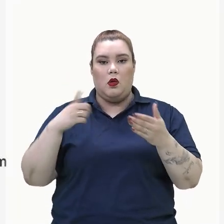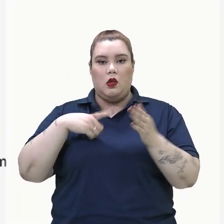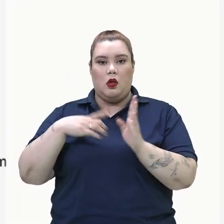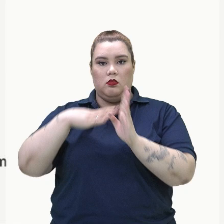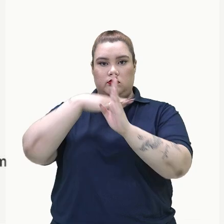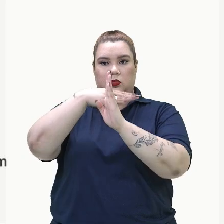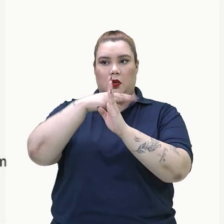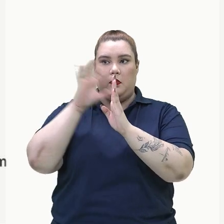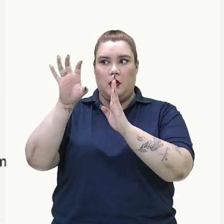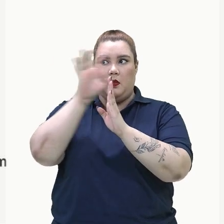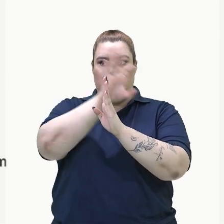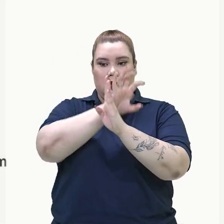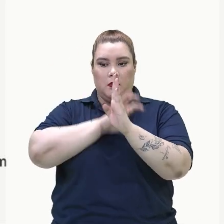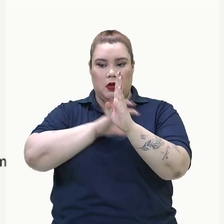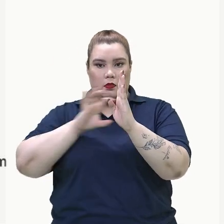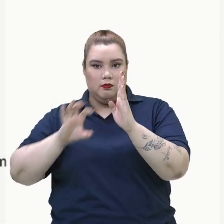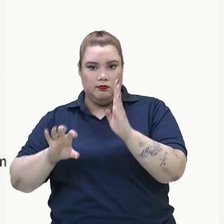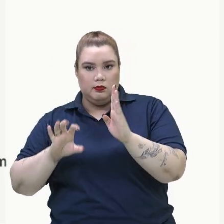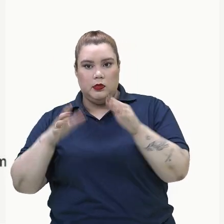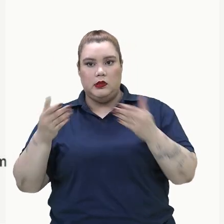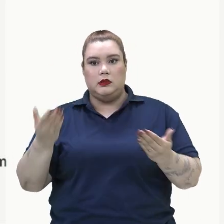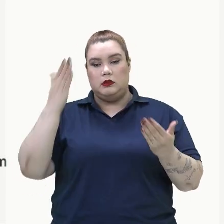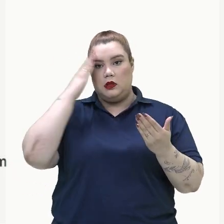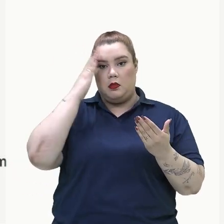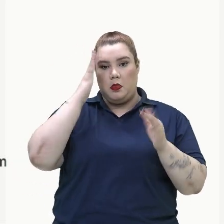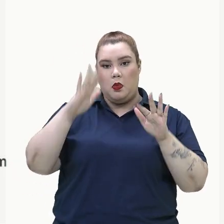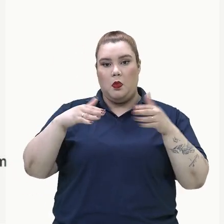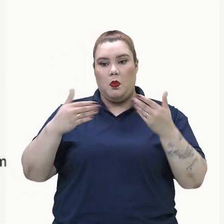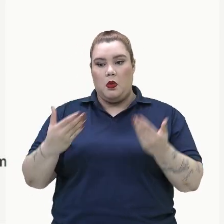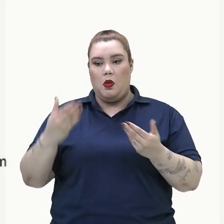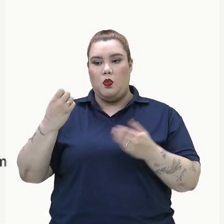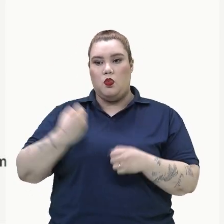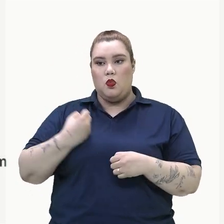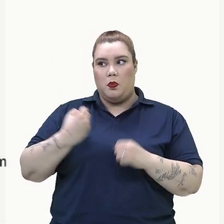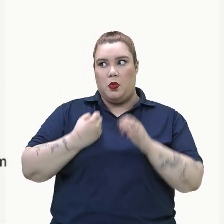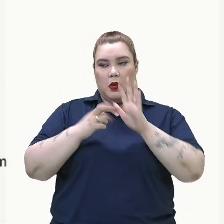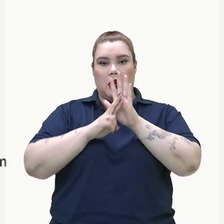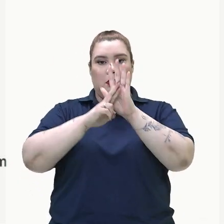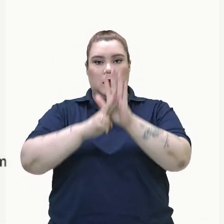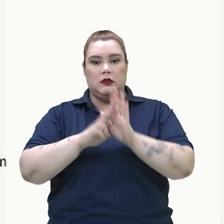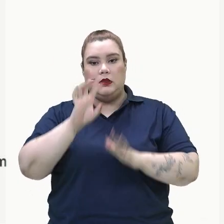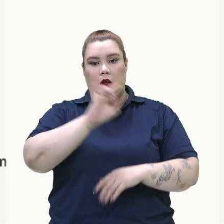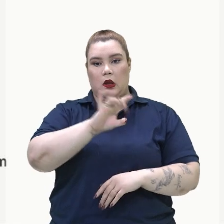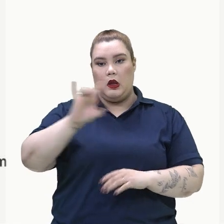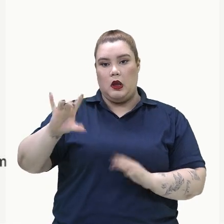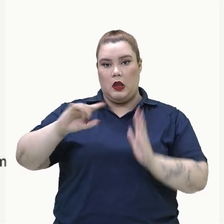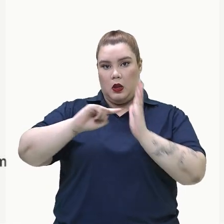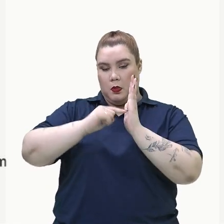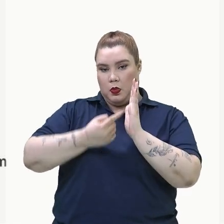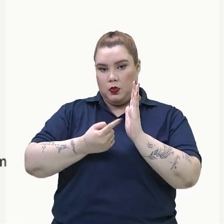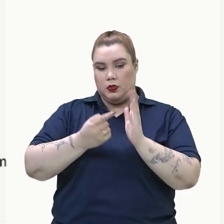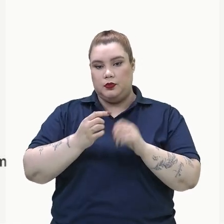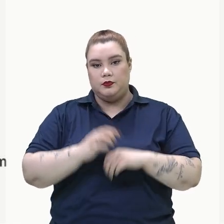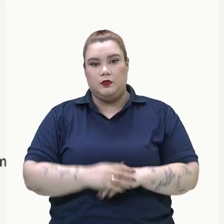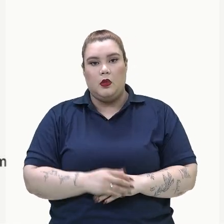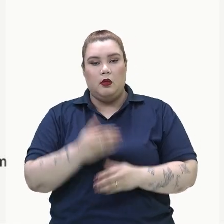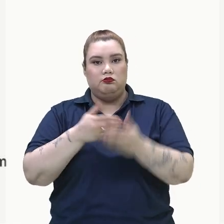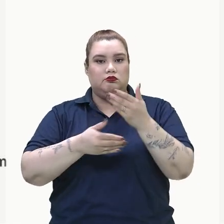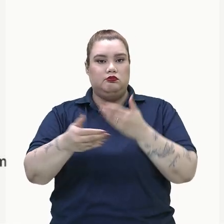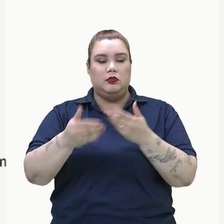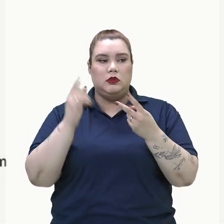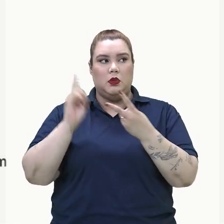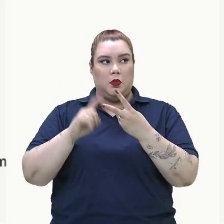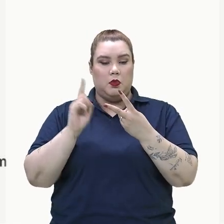e saber, então, dizer qual é o par ordenado de cada ponto, né? Depois disso, nós